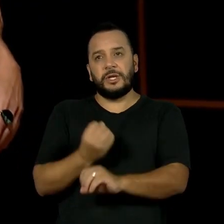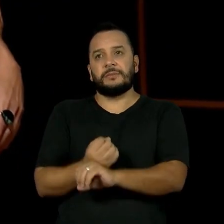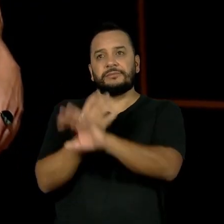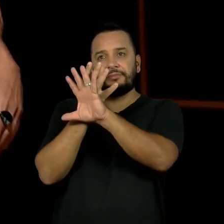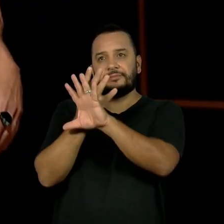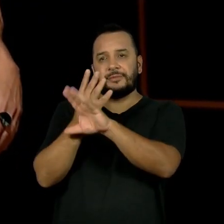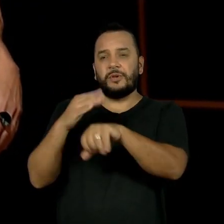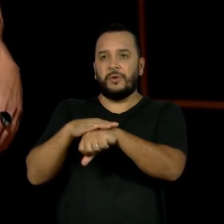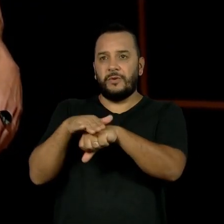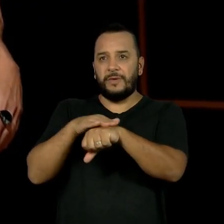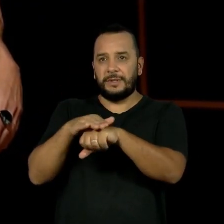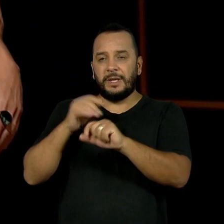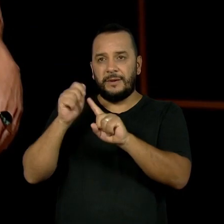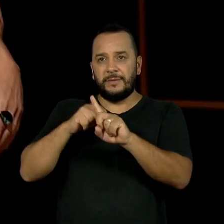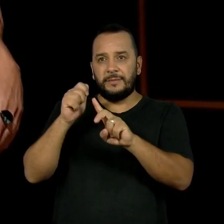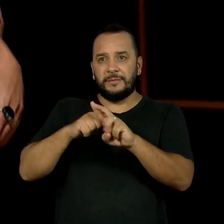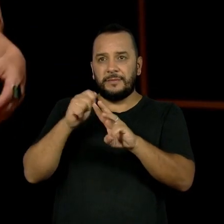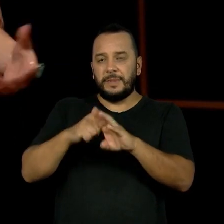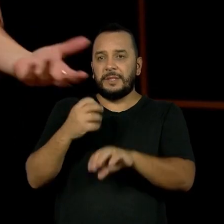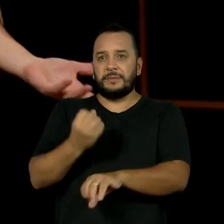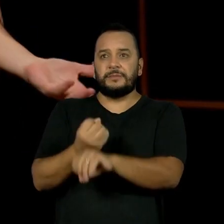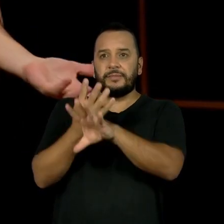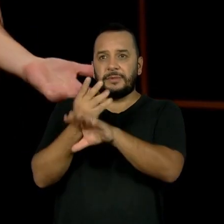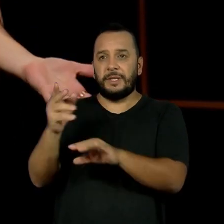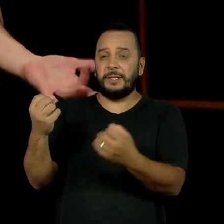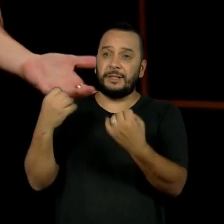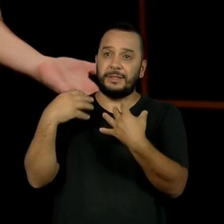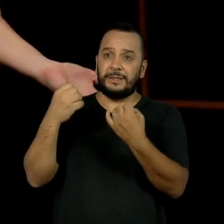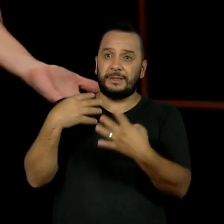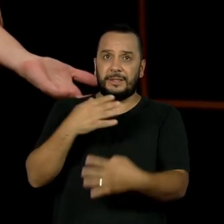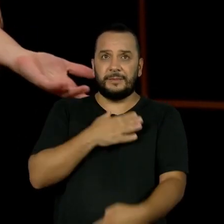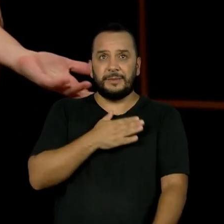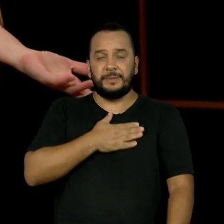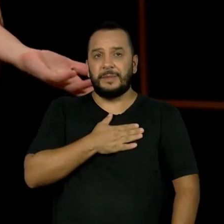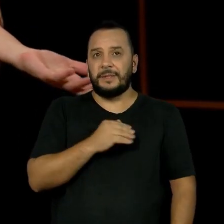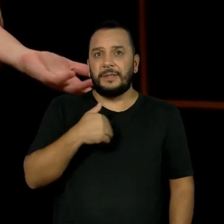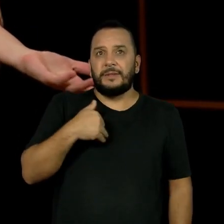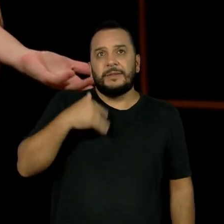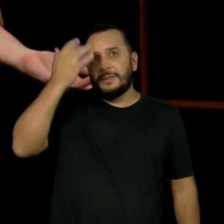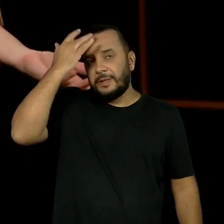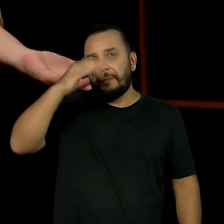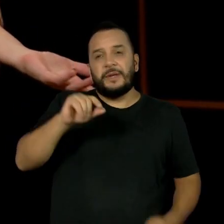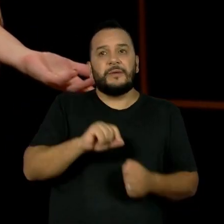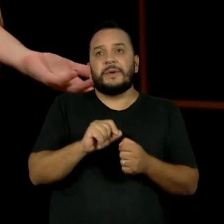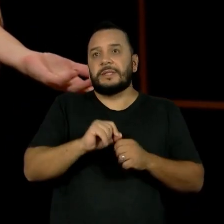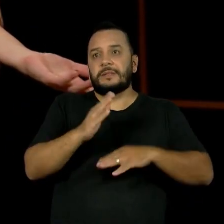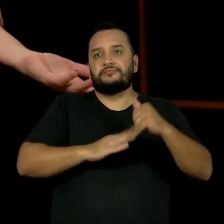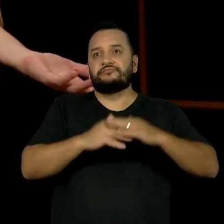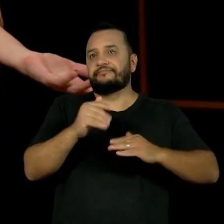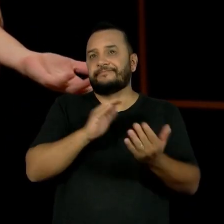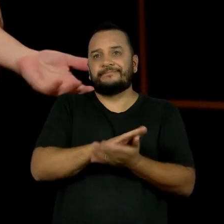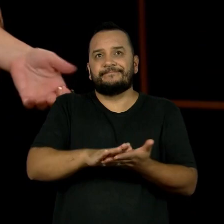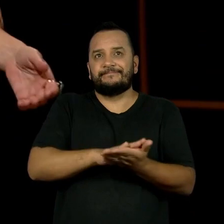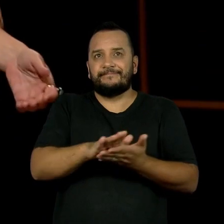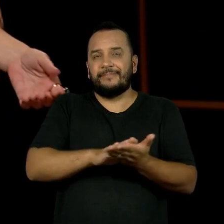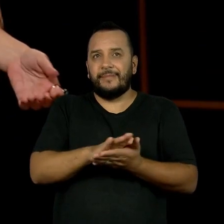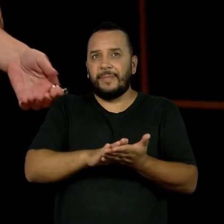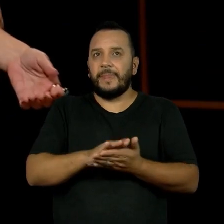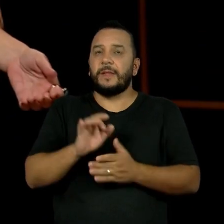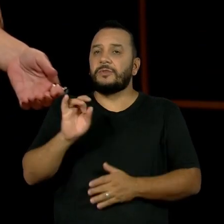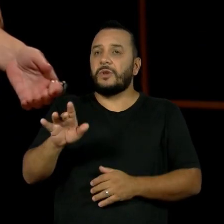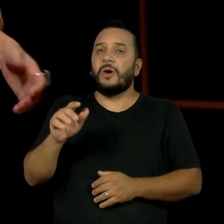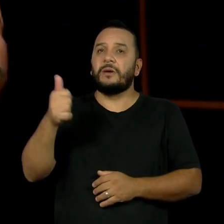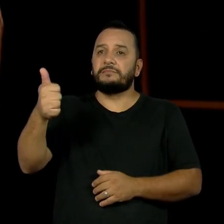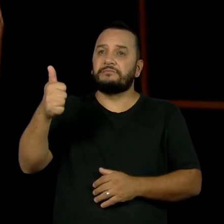Skype. E ela foi me ensinando, porque até então eu não sabia fazer nada. Só sabia,